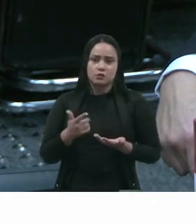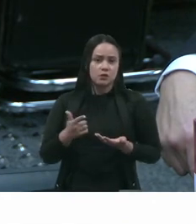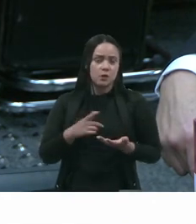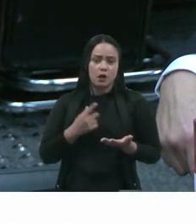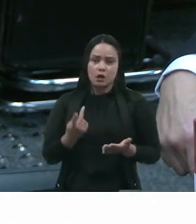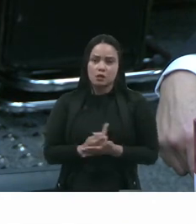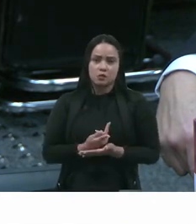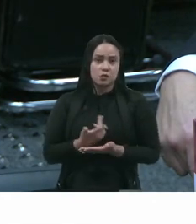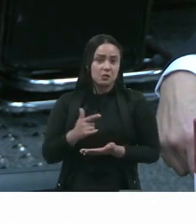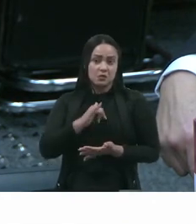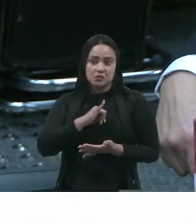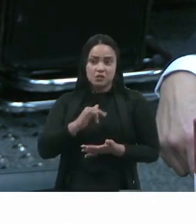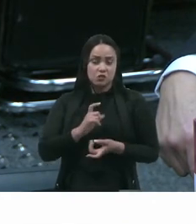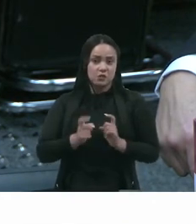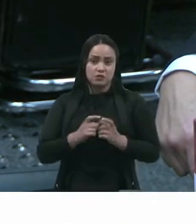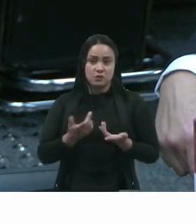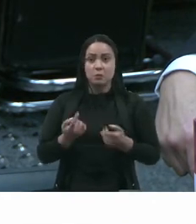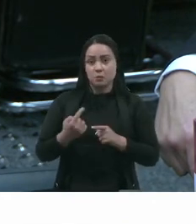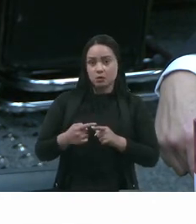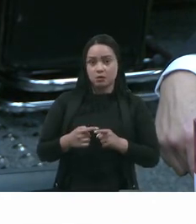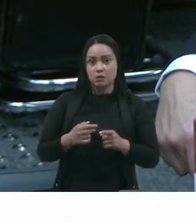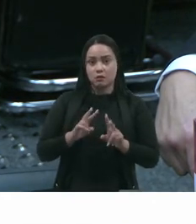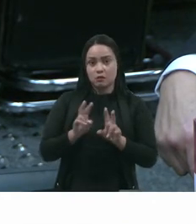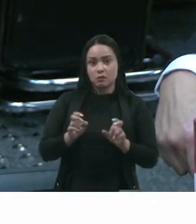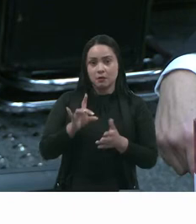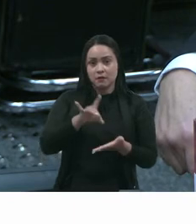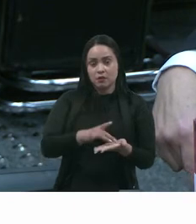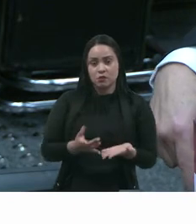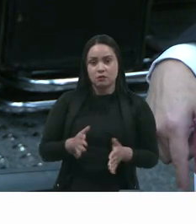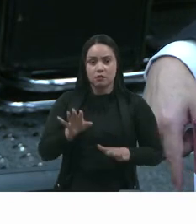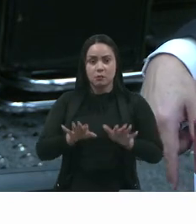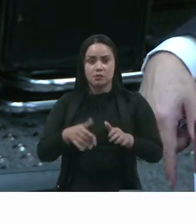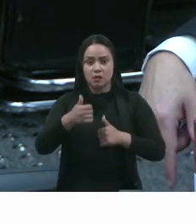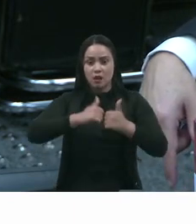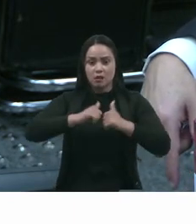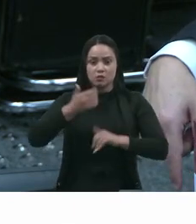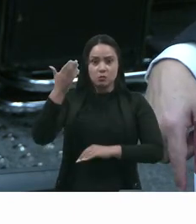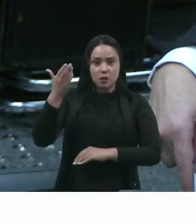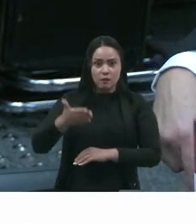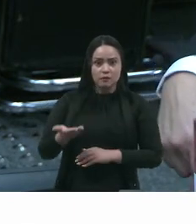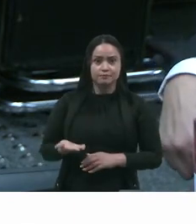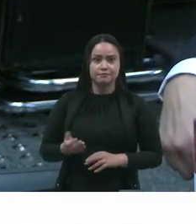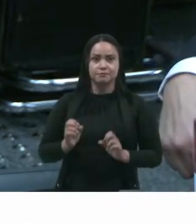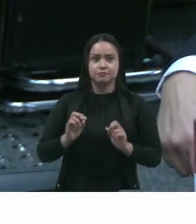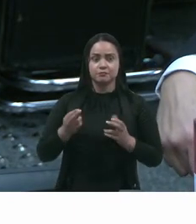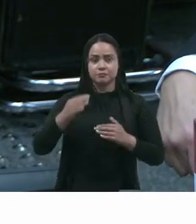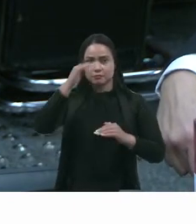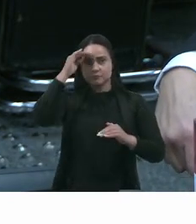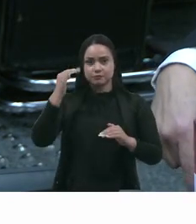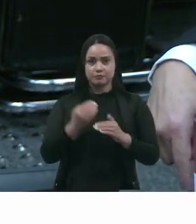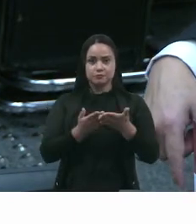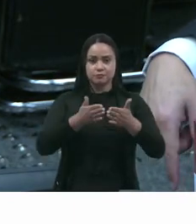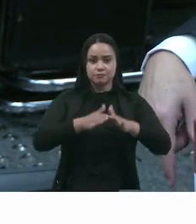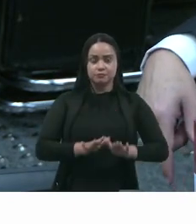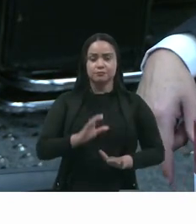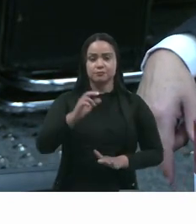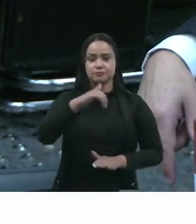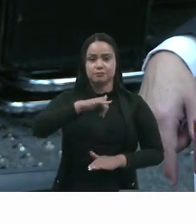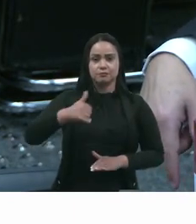enunciado administrativo, até porque a questão é fática e depende de análise probatória, ou entendimento firmado pelo